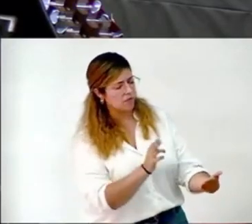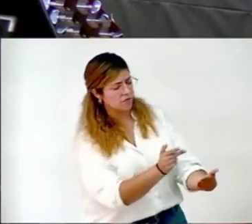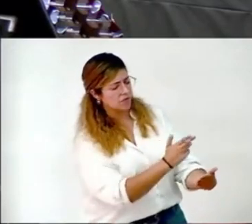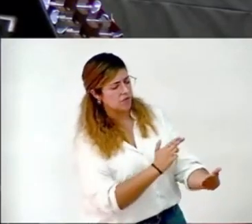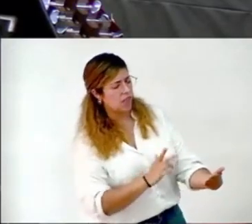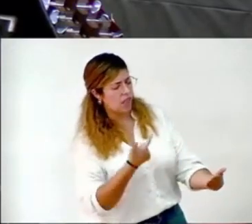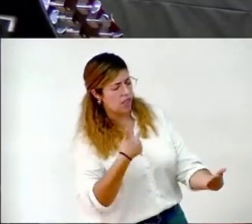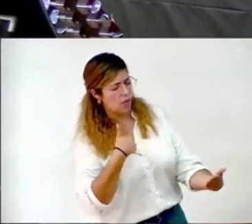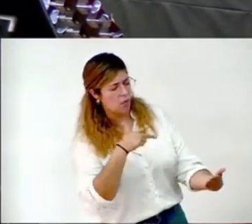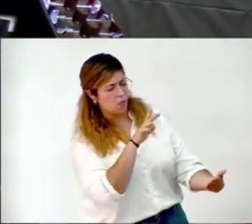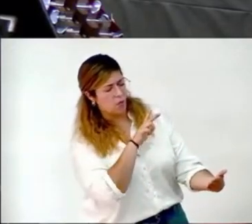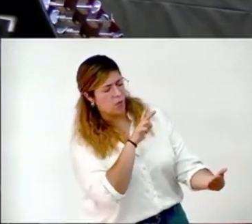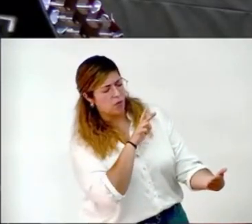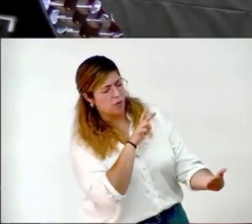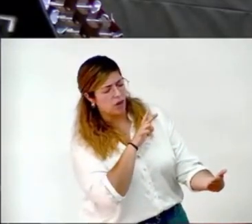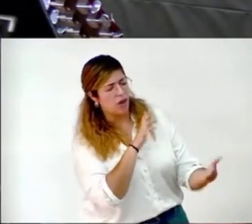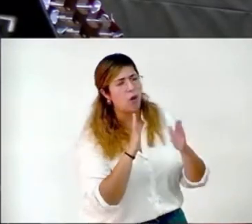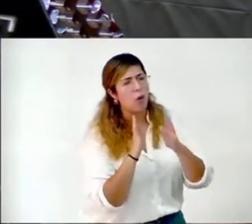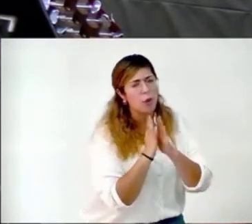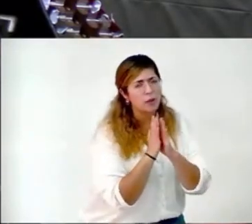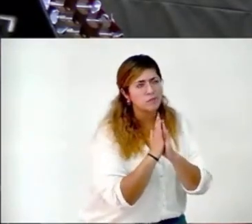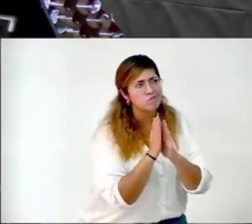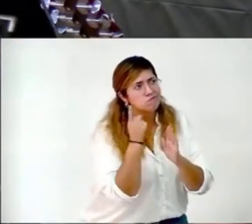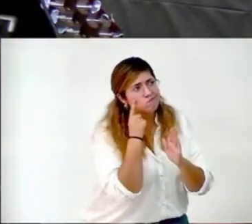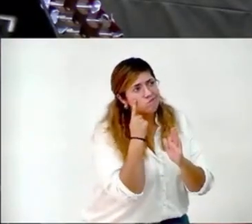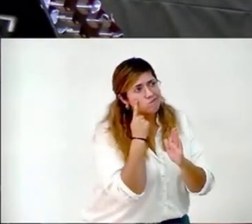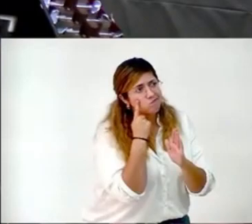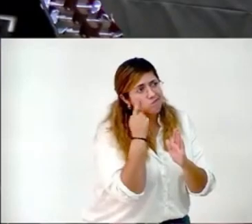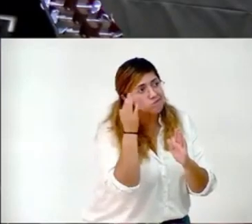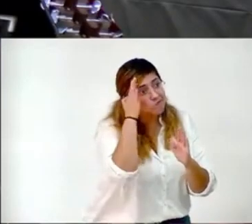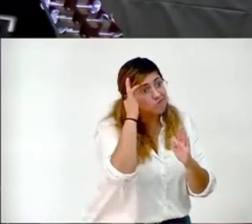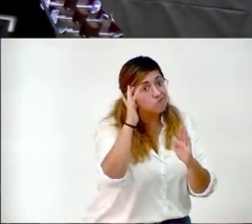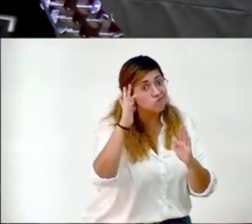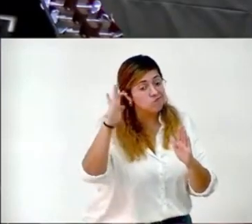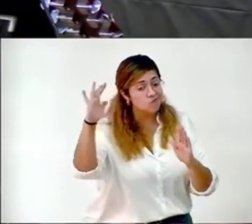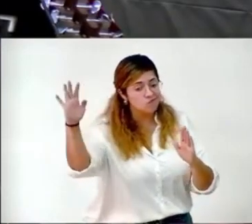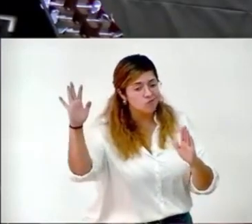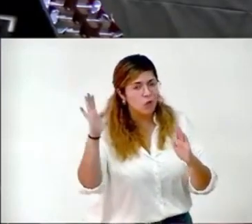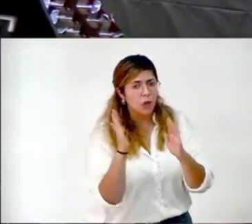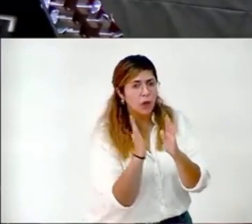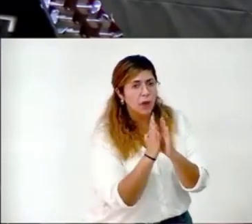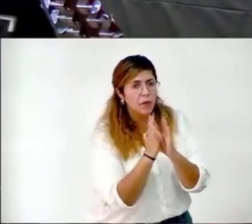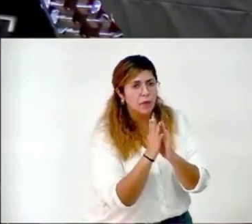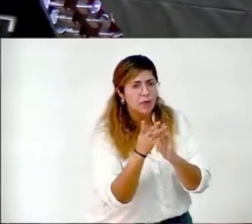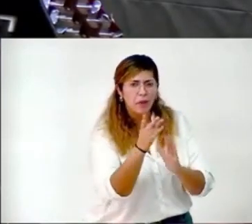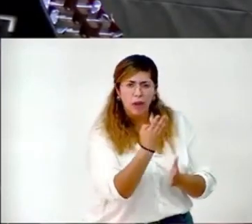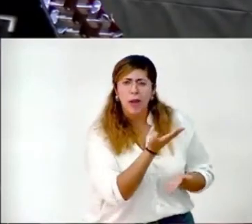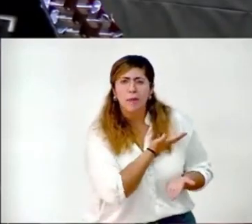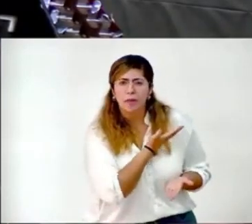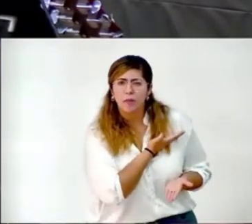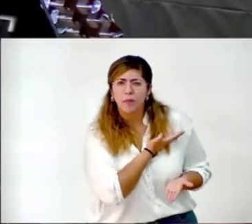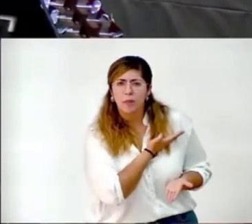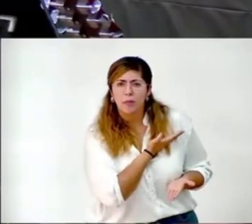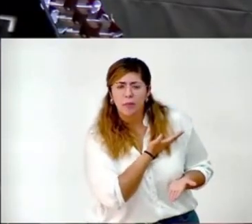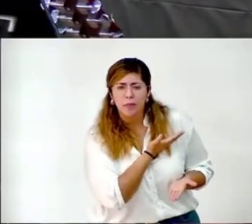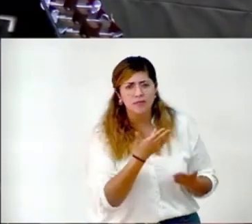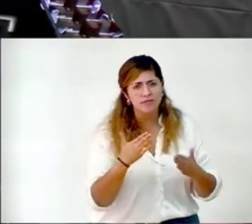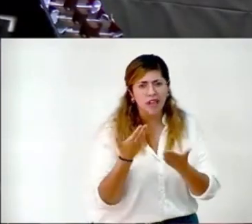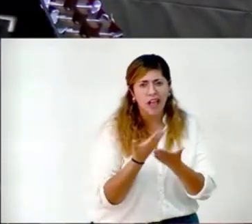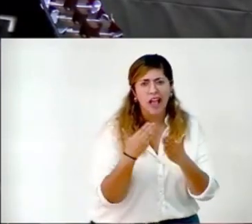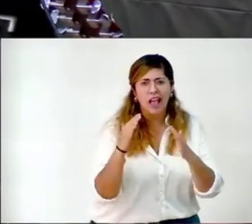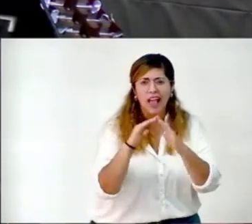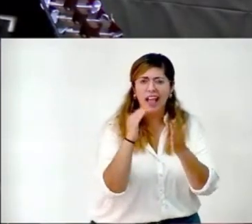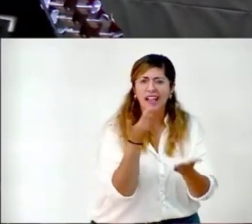Mas sobre o que você vai orar? Pense naquele coleguinha, ou até mesmo o seu irmão ou